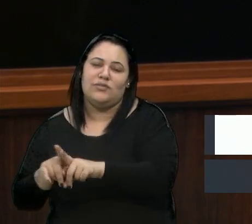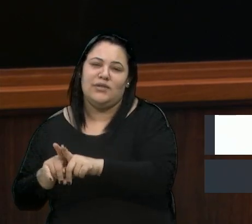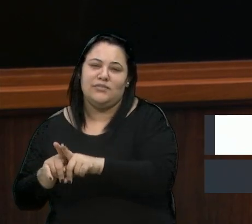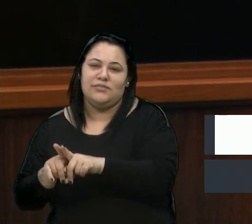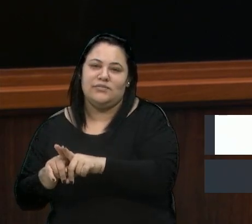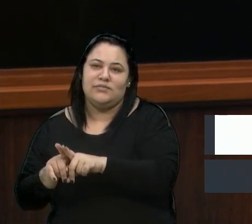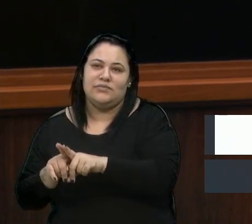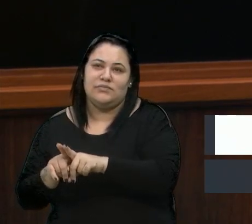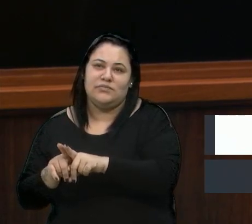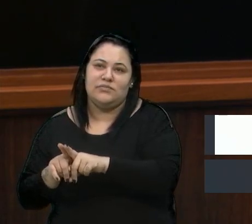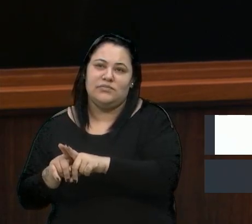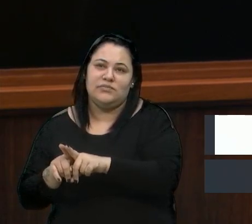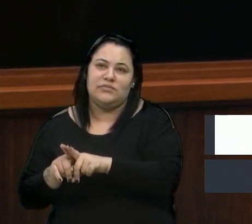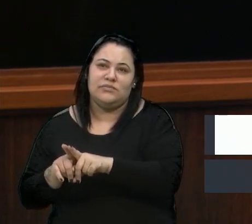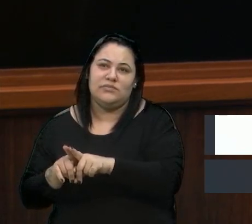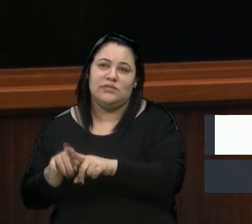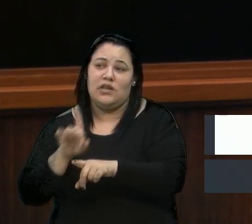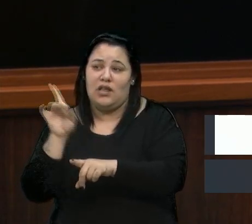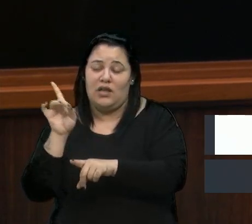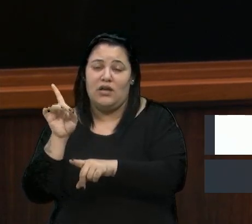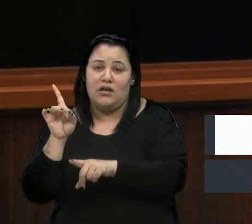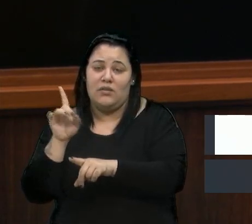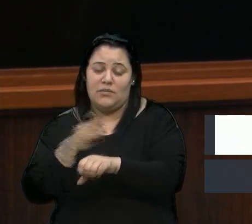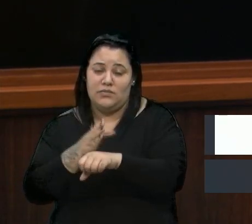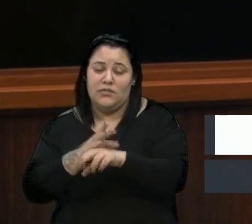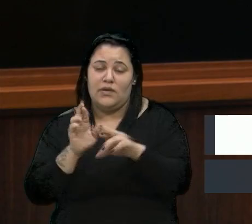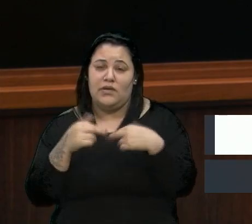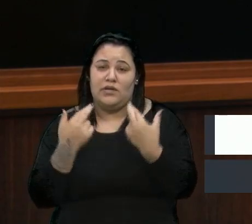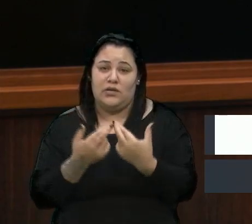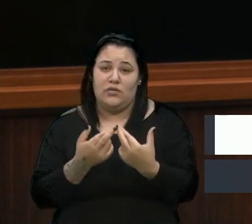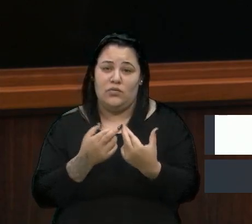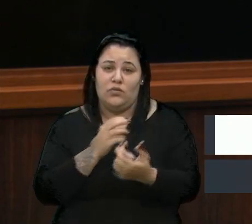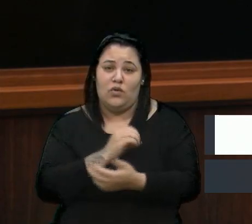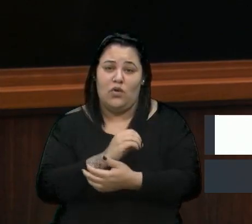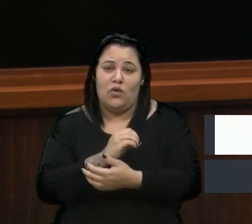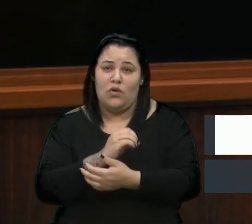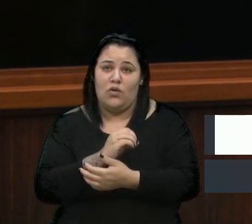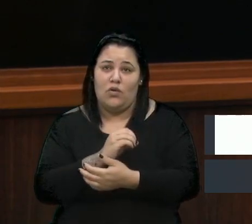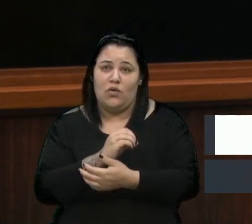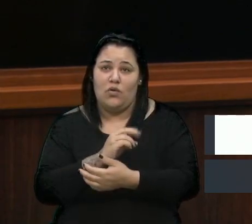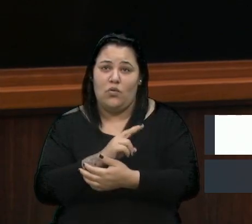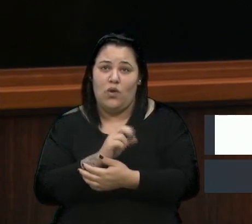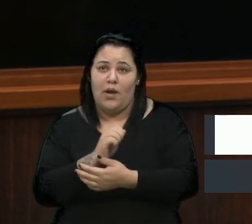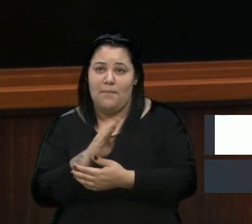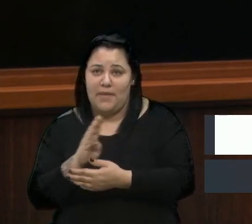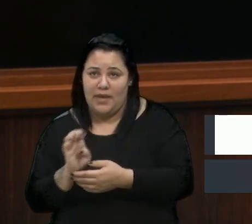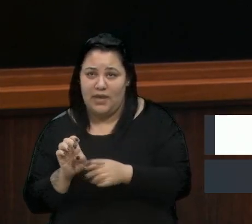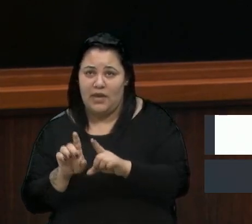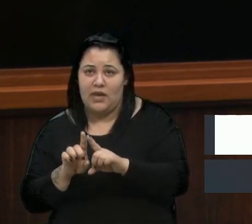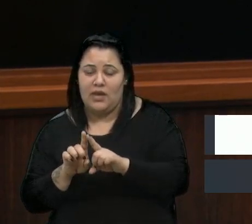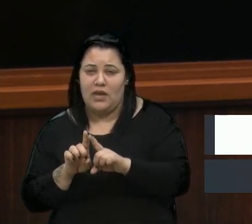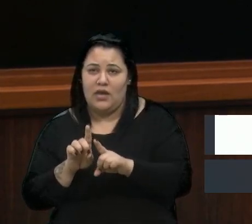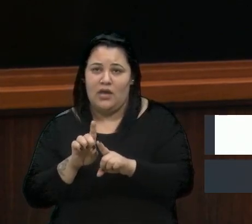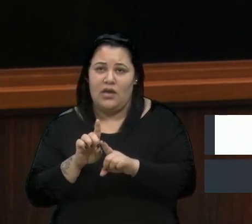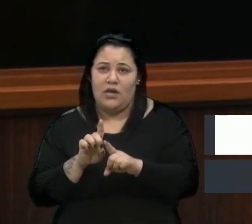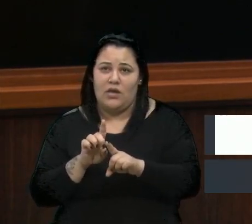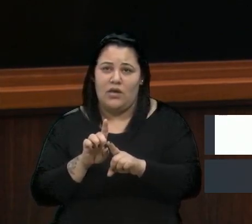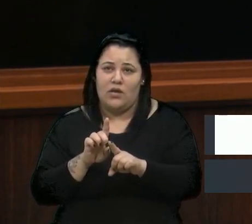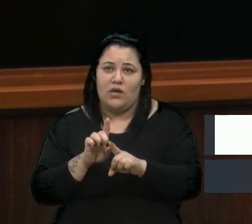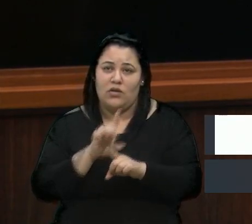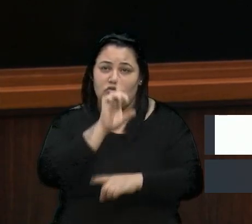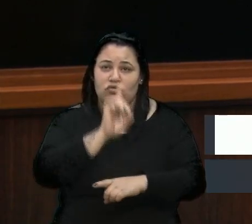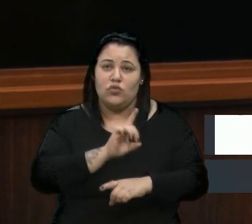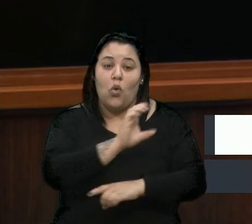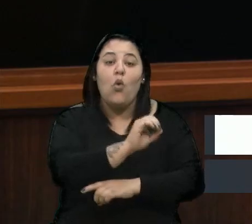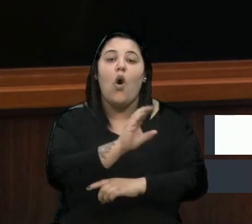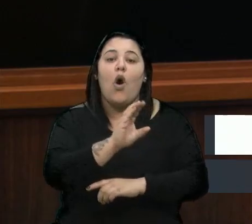Lá, eu fui numa reunião da OAB, que não era da institucionalidade, e naquele dia o Conselho de Direitos Humanos da